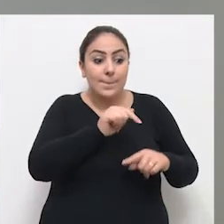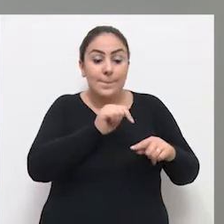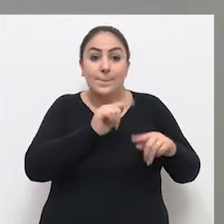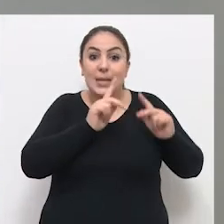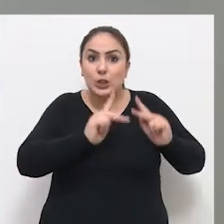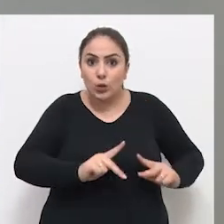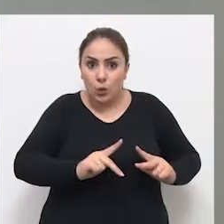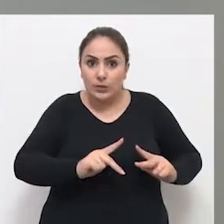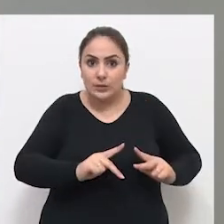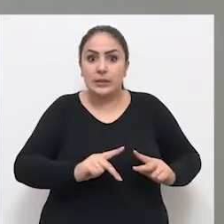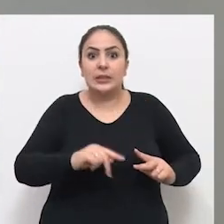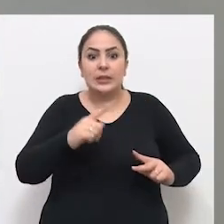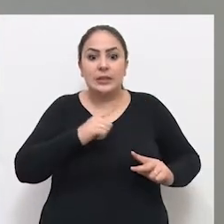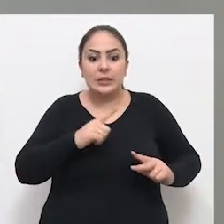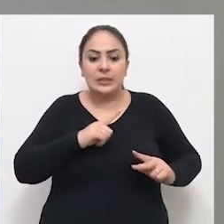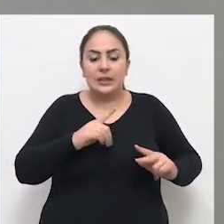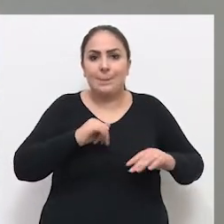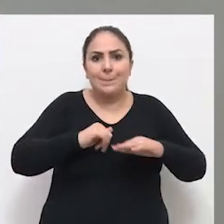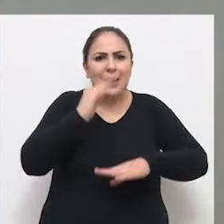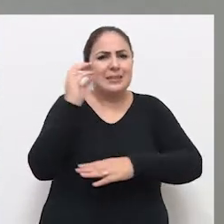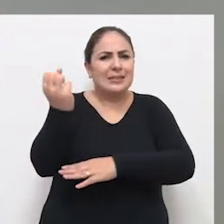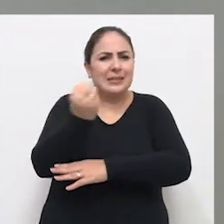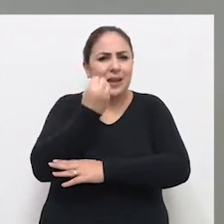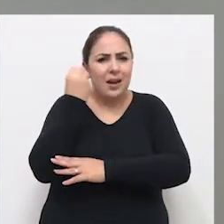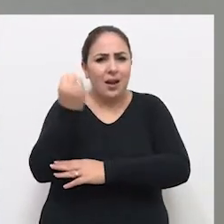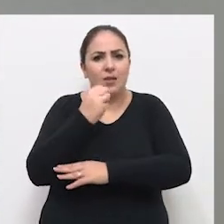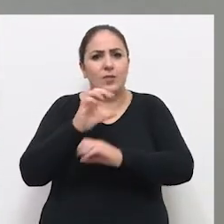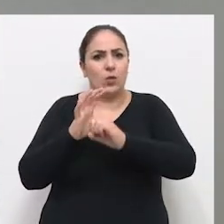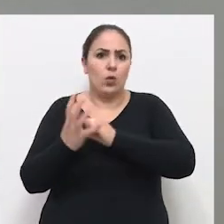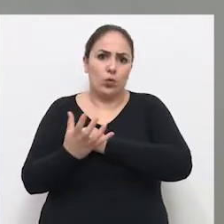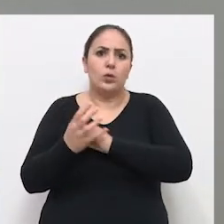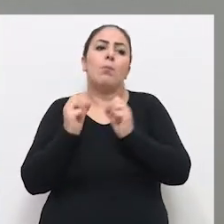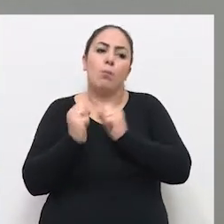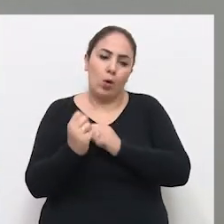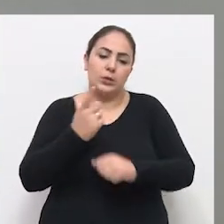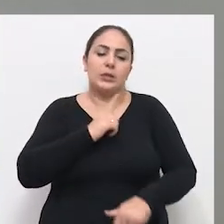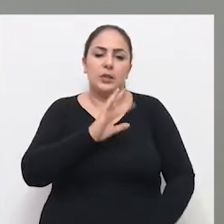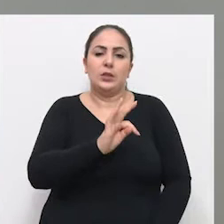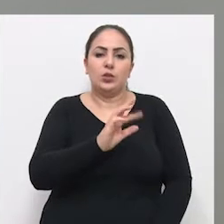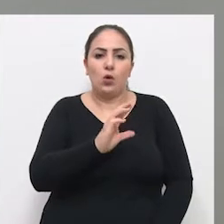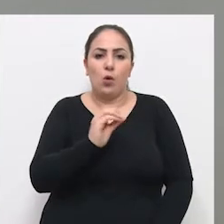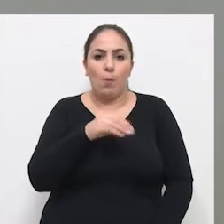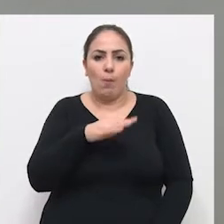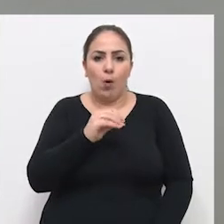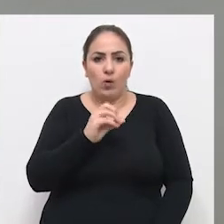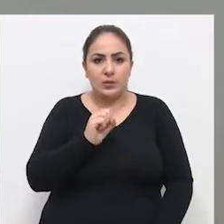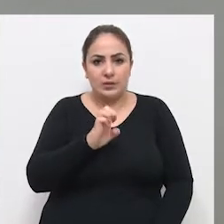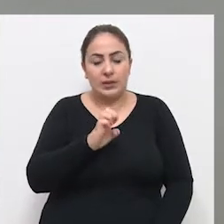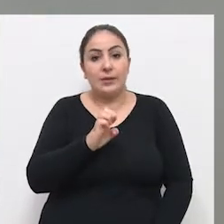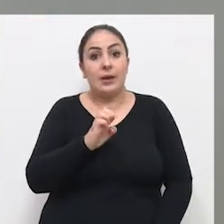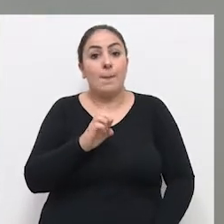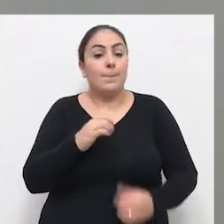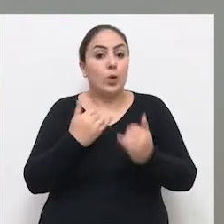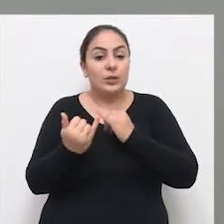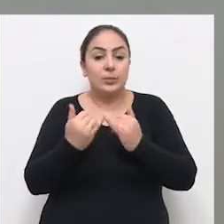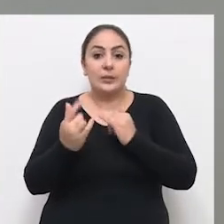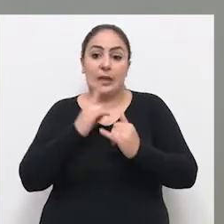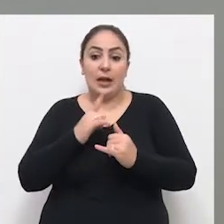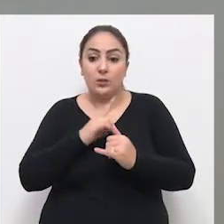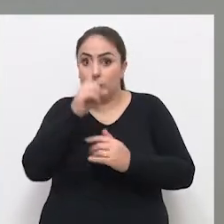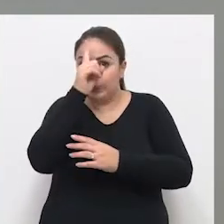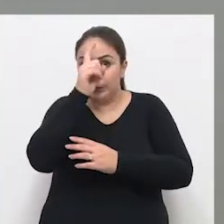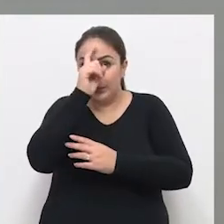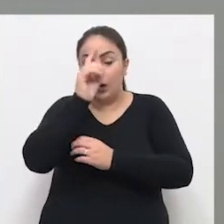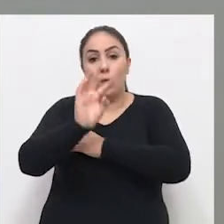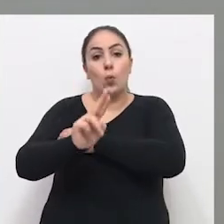aqueles que necessitam internação em unidade de terapia intensiva, dentro de uma UTI, com ou sem